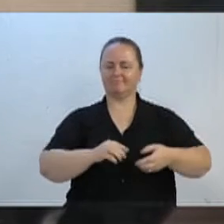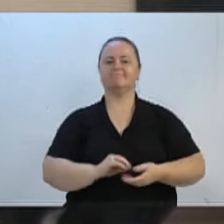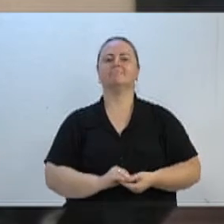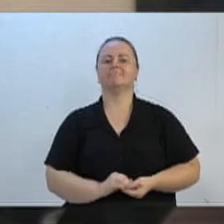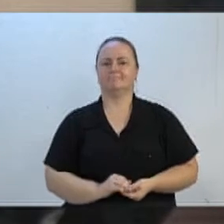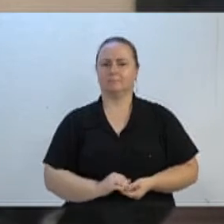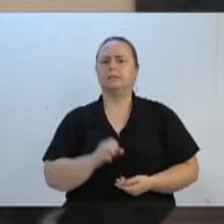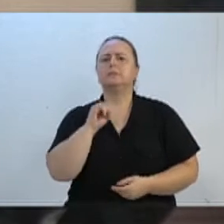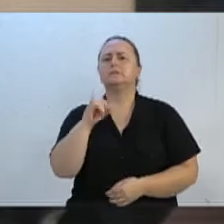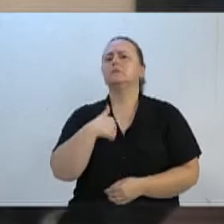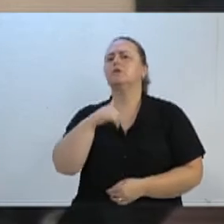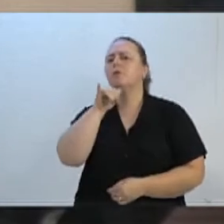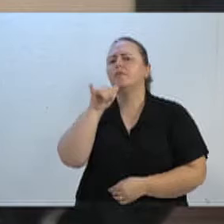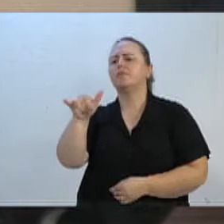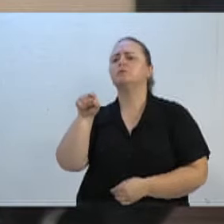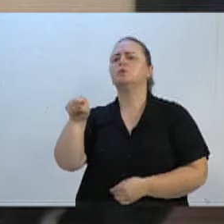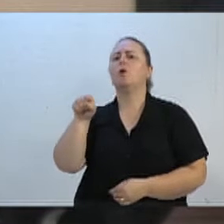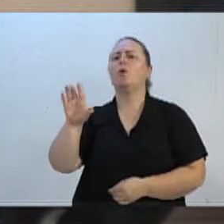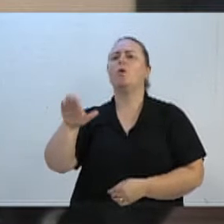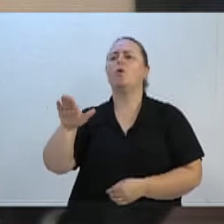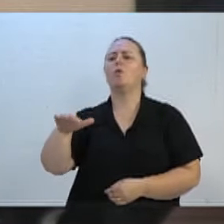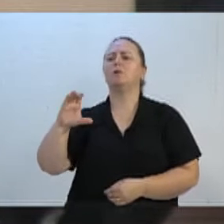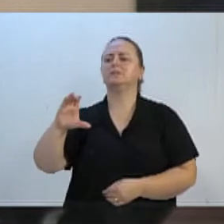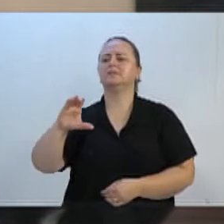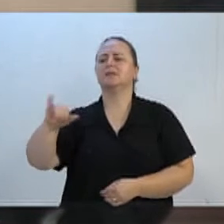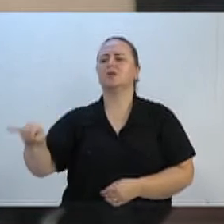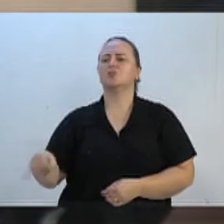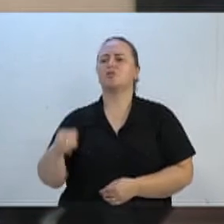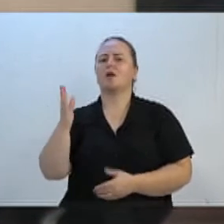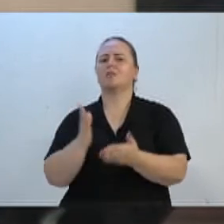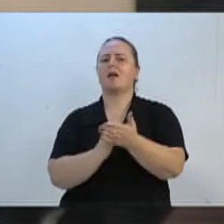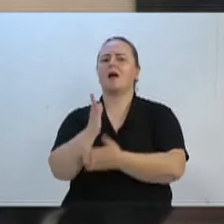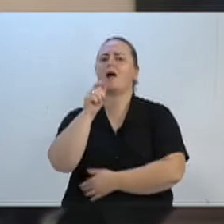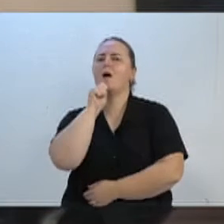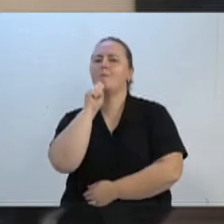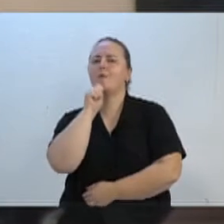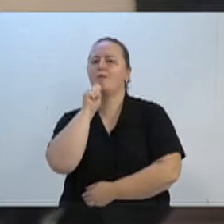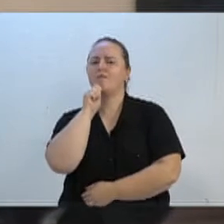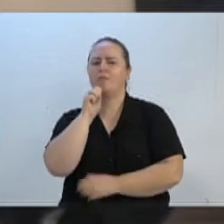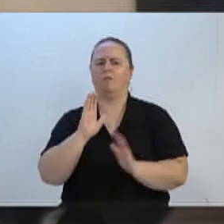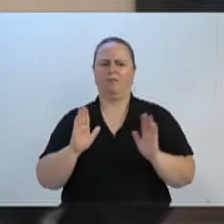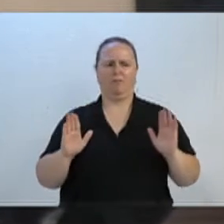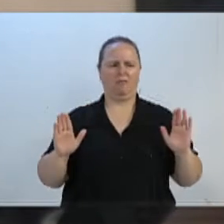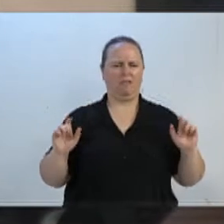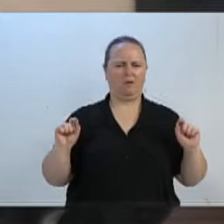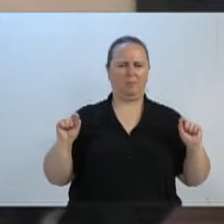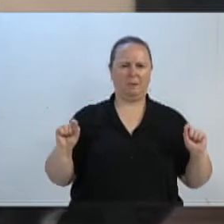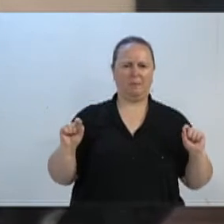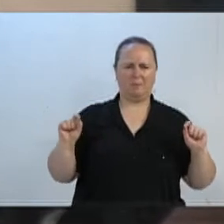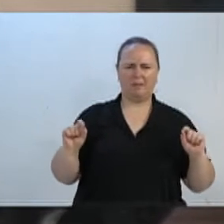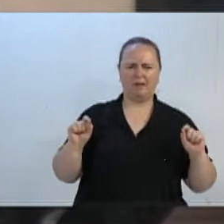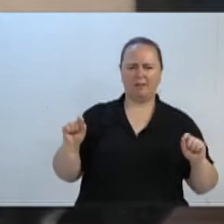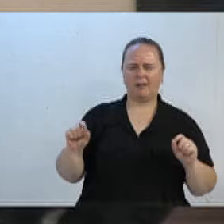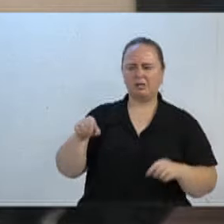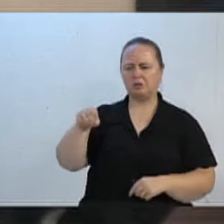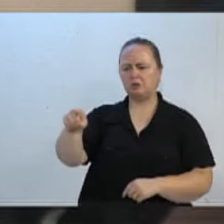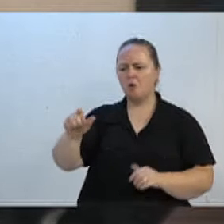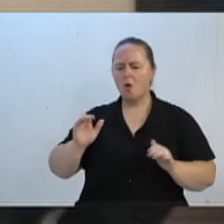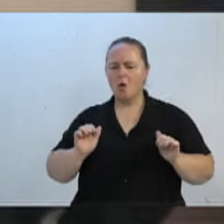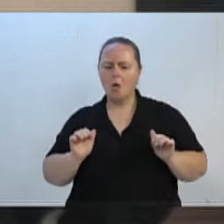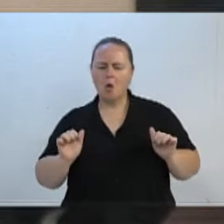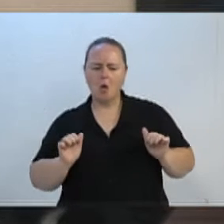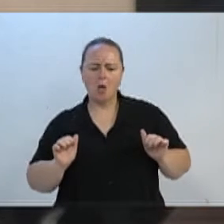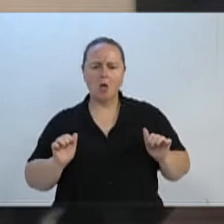não aprovou, ele não vai entender nada. Ele vai achar que eu é que fiz corpo mole e não quis fazer o meu trabalho de legislar aqui